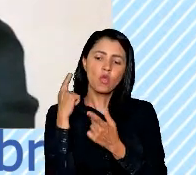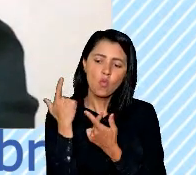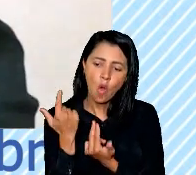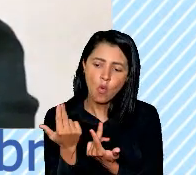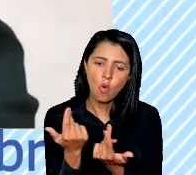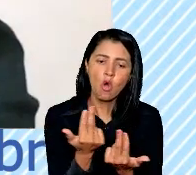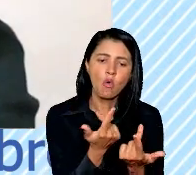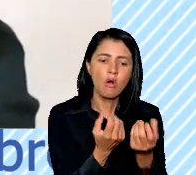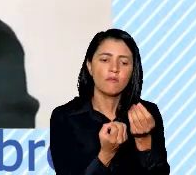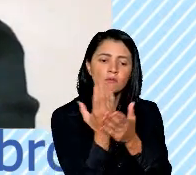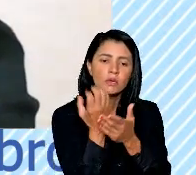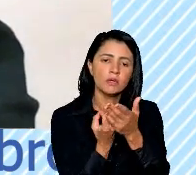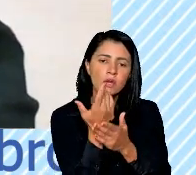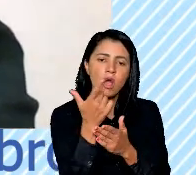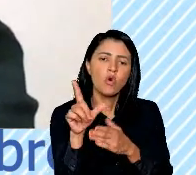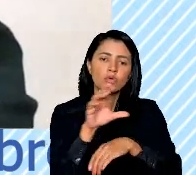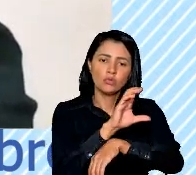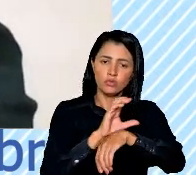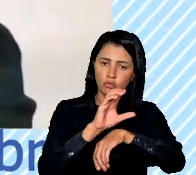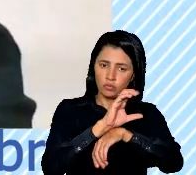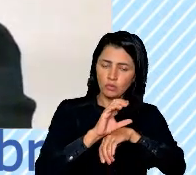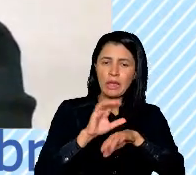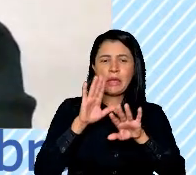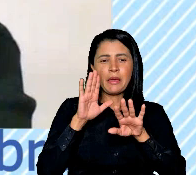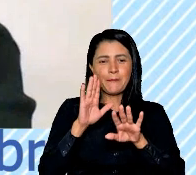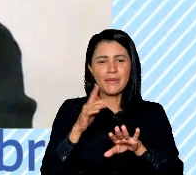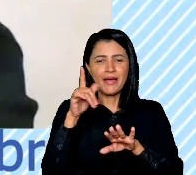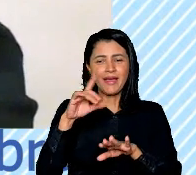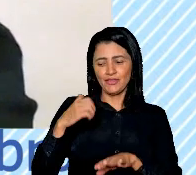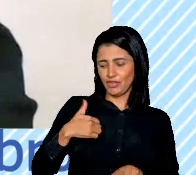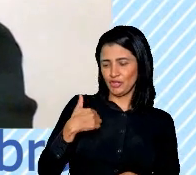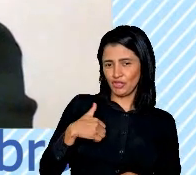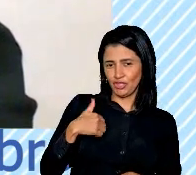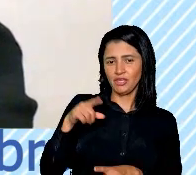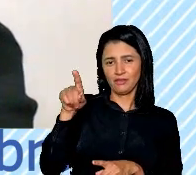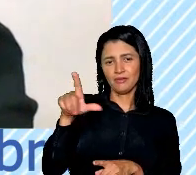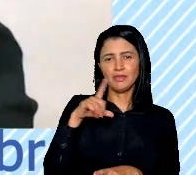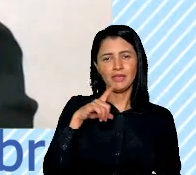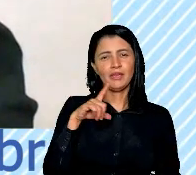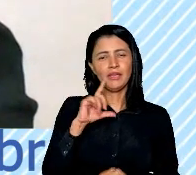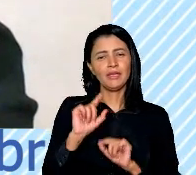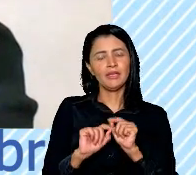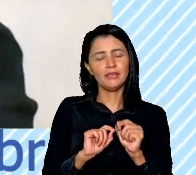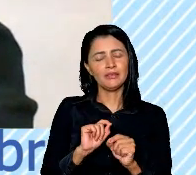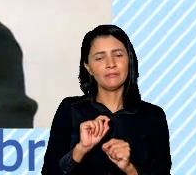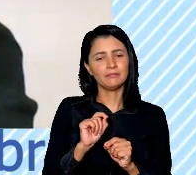vão elaborar a próxima Constituição. Na Argentina, eles têm